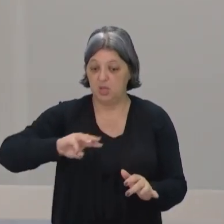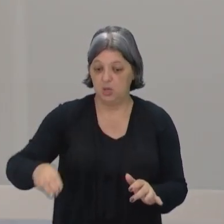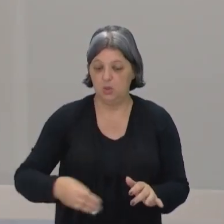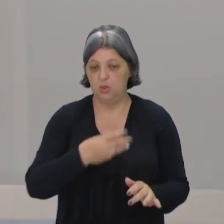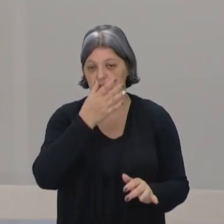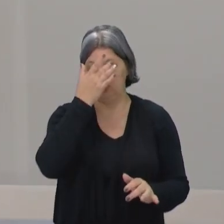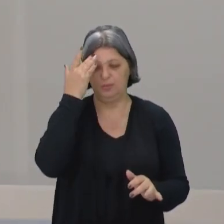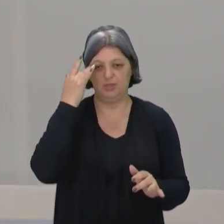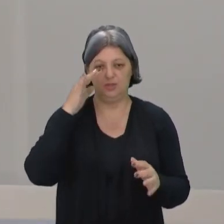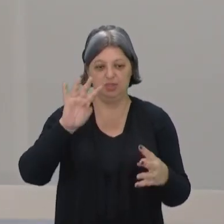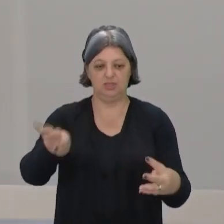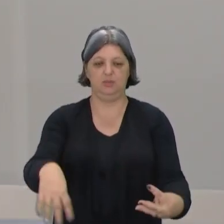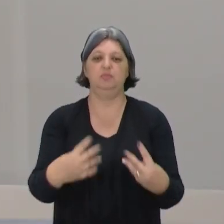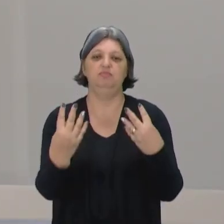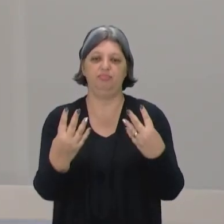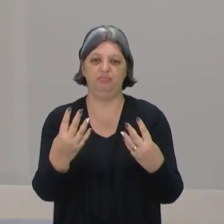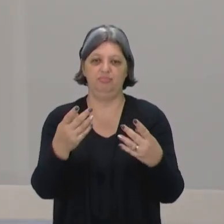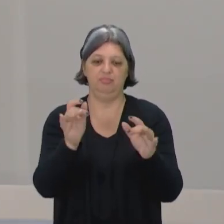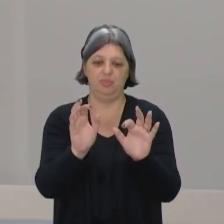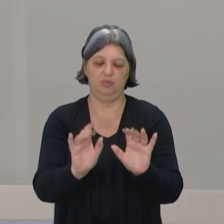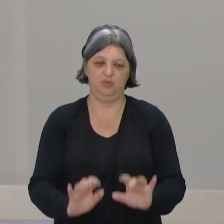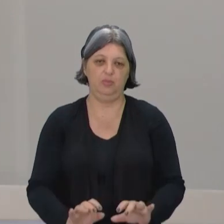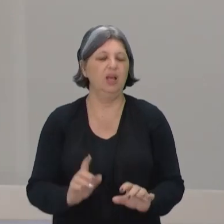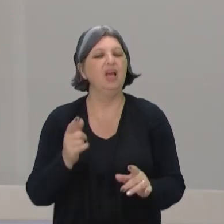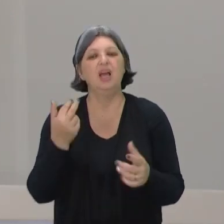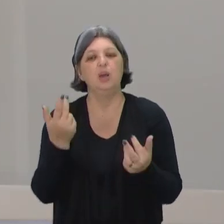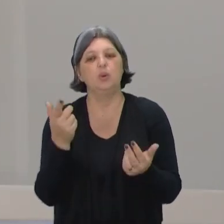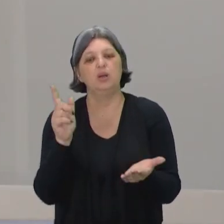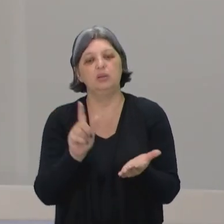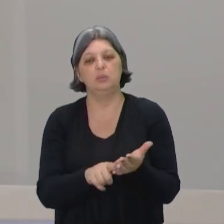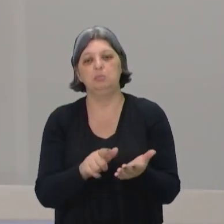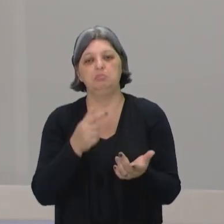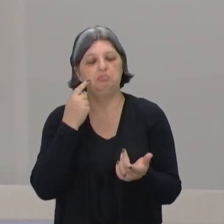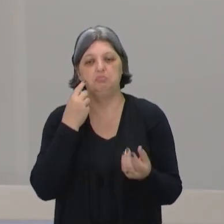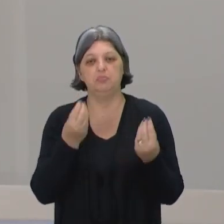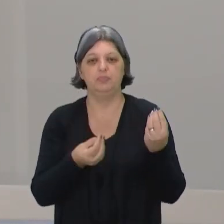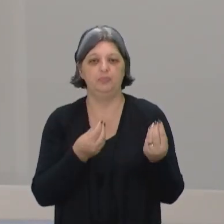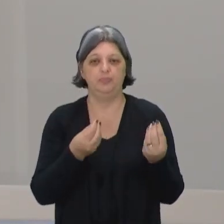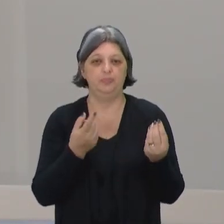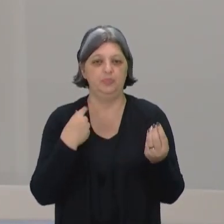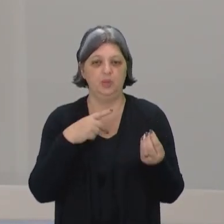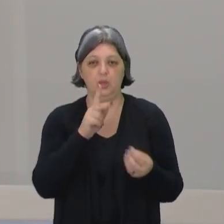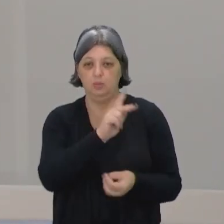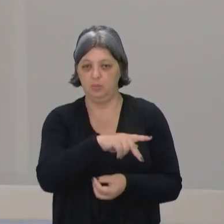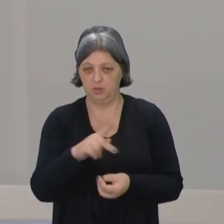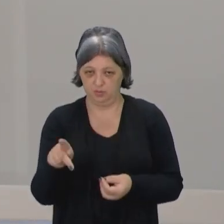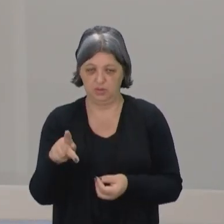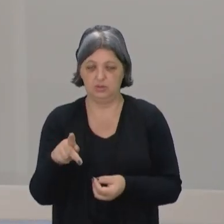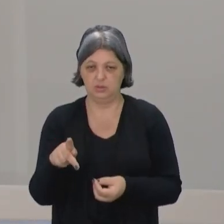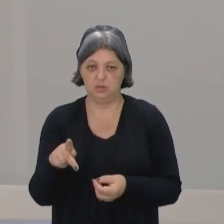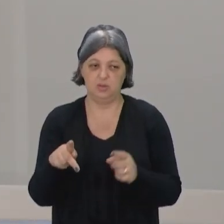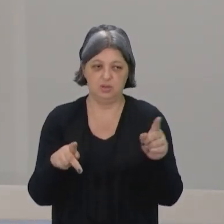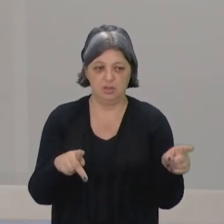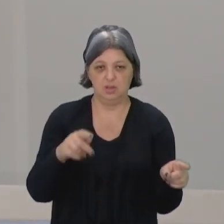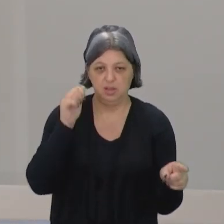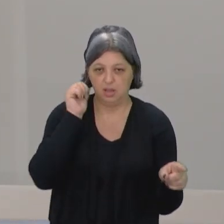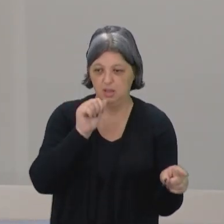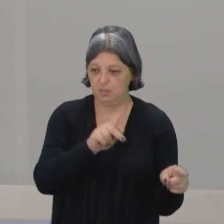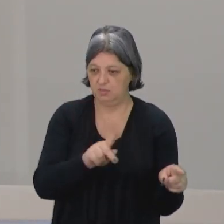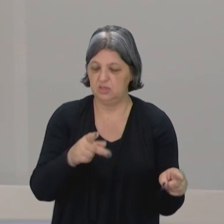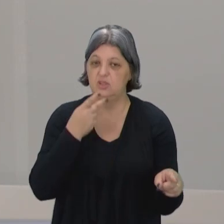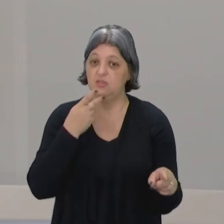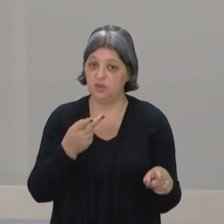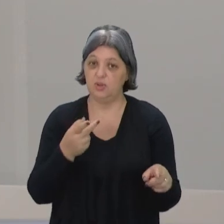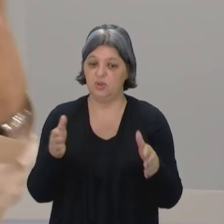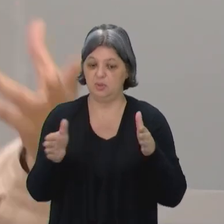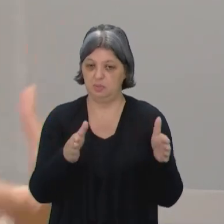questão do papel, né? Então, isso também vai intensificar muito. Mas o professor e a professora falaram isso, falaram na aula, durante